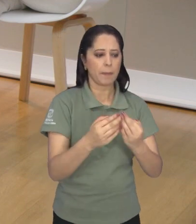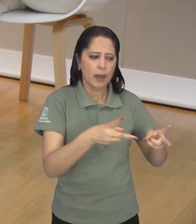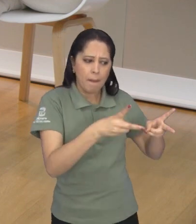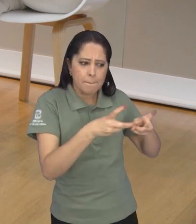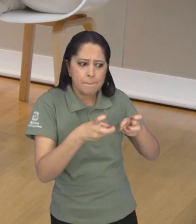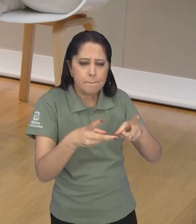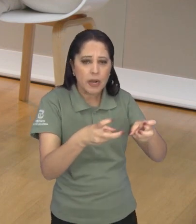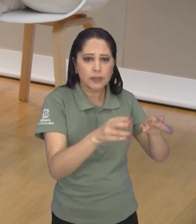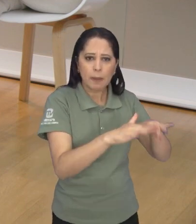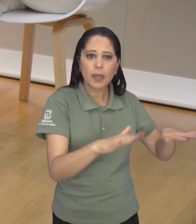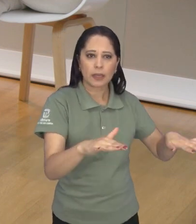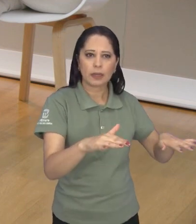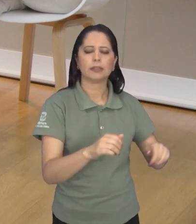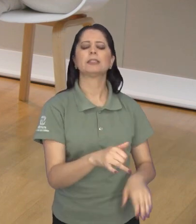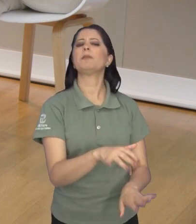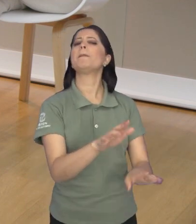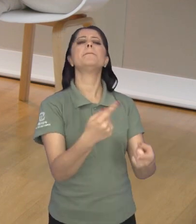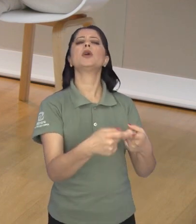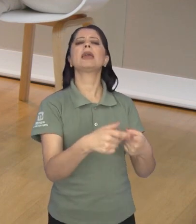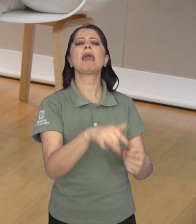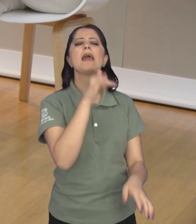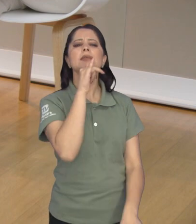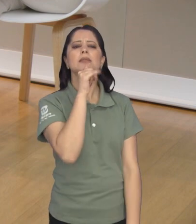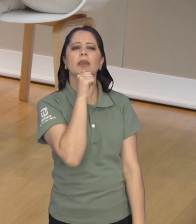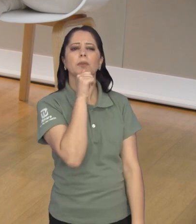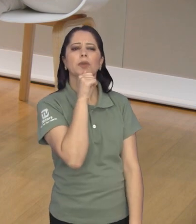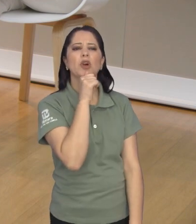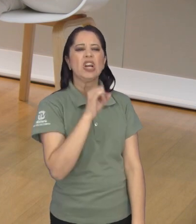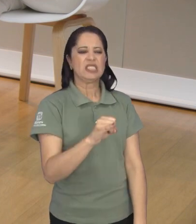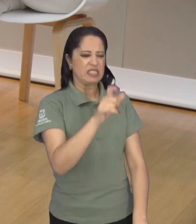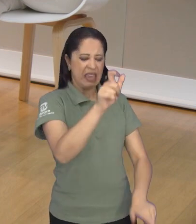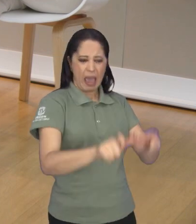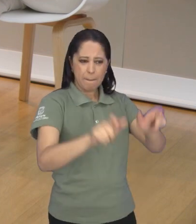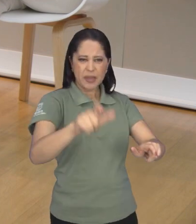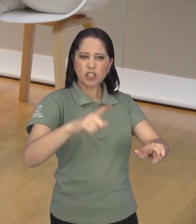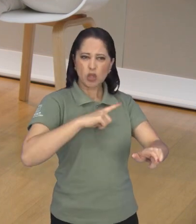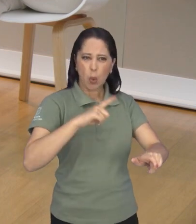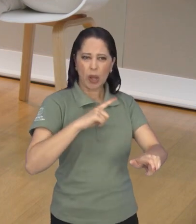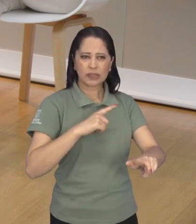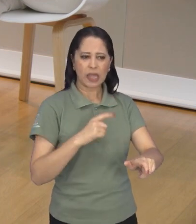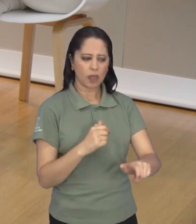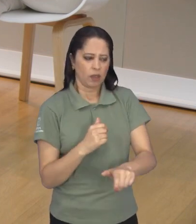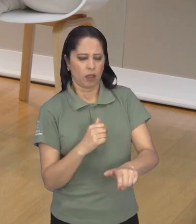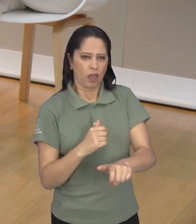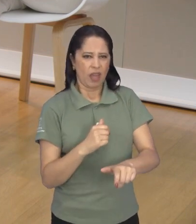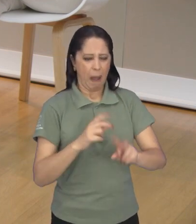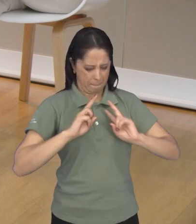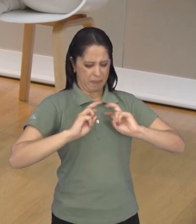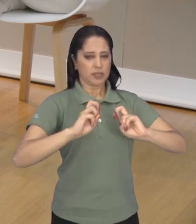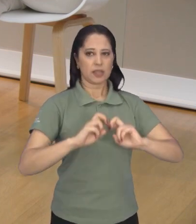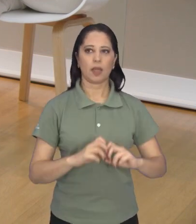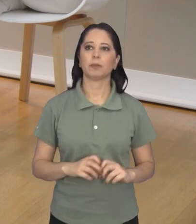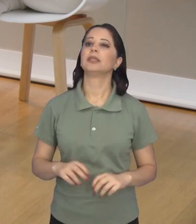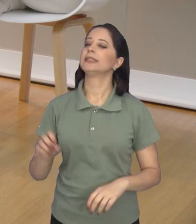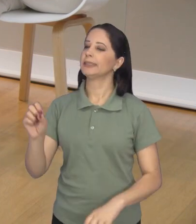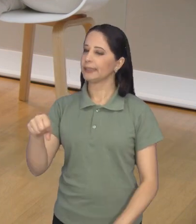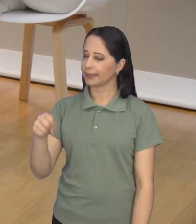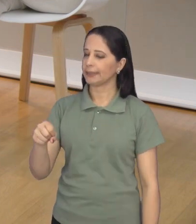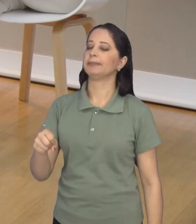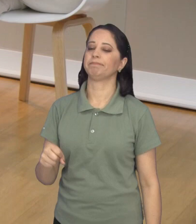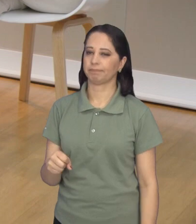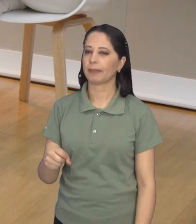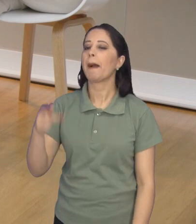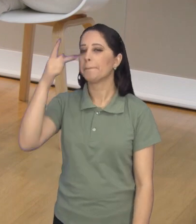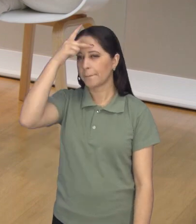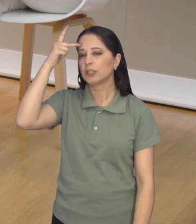ela não percebe esses tiques. A pessoa que tem a síndrome de Tourette, ele percebe quando ele faz um movimento involuntário? Geralmente, o indivíduo até